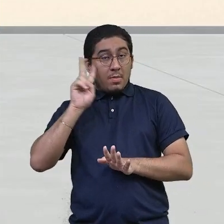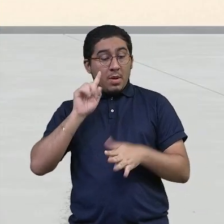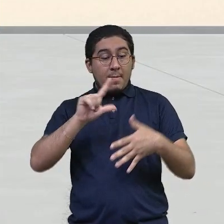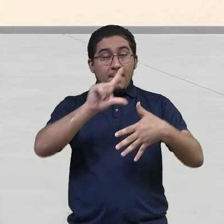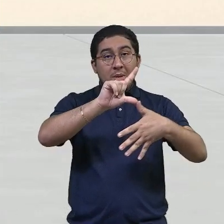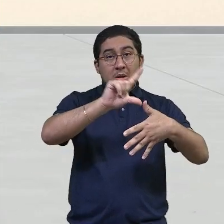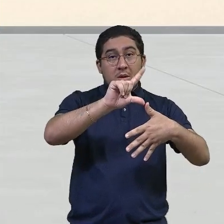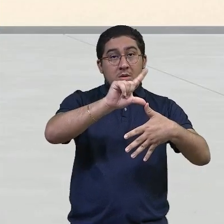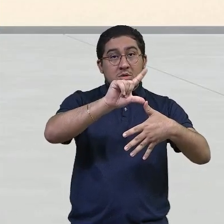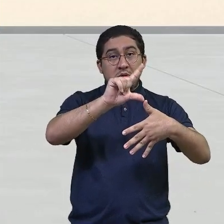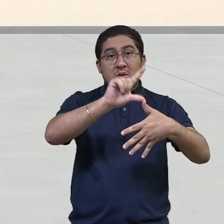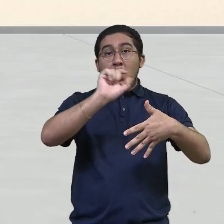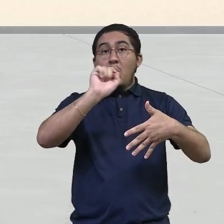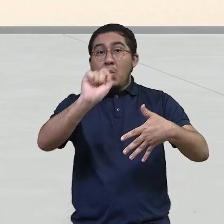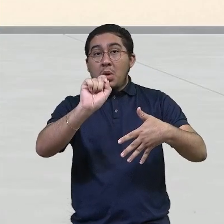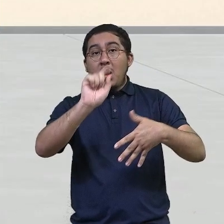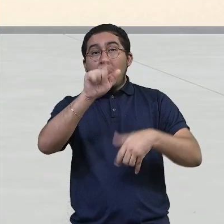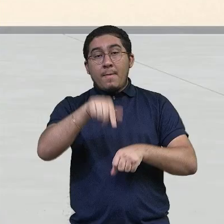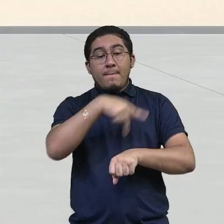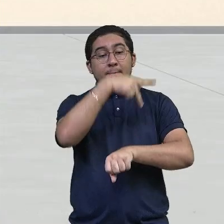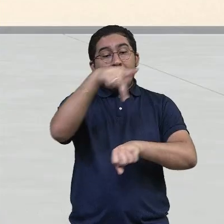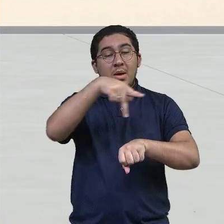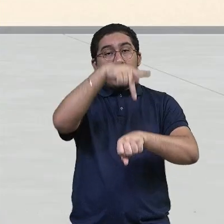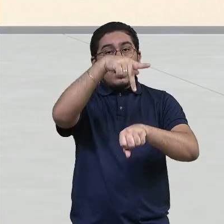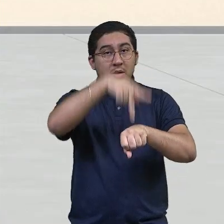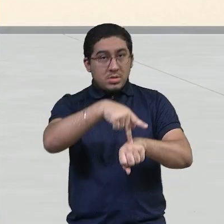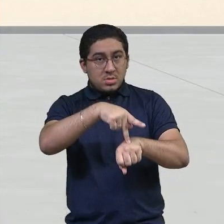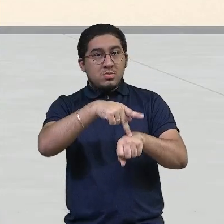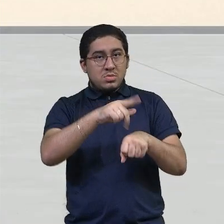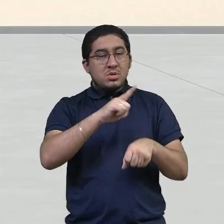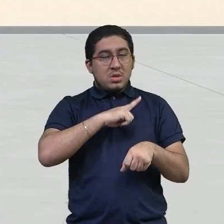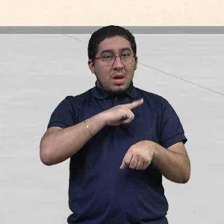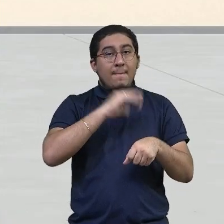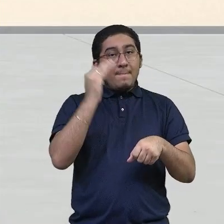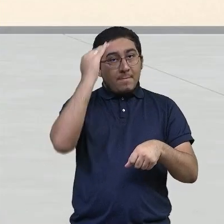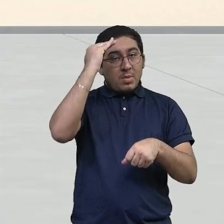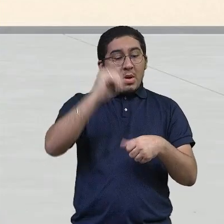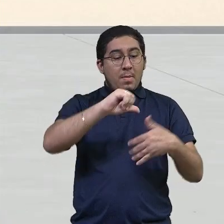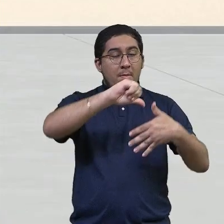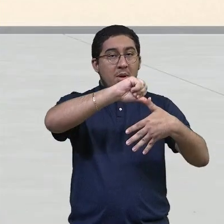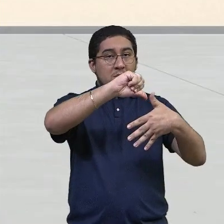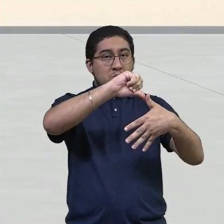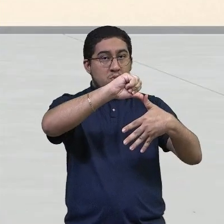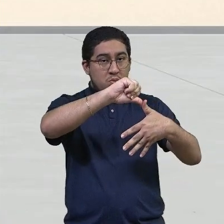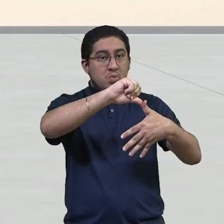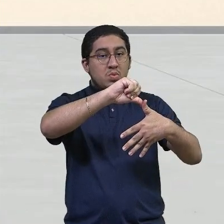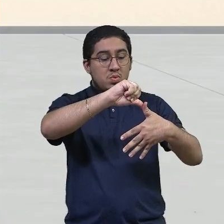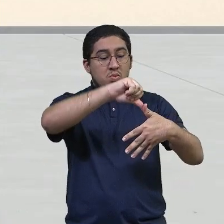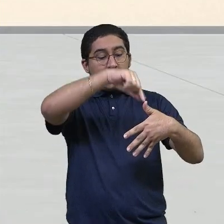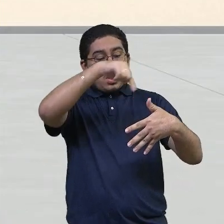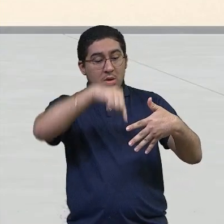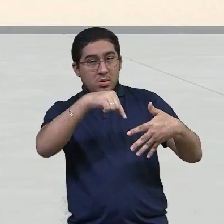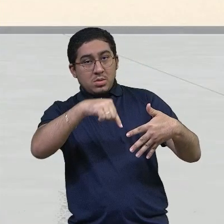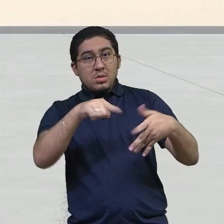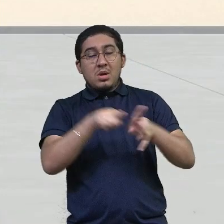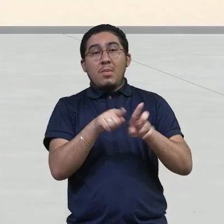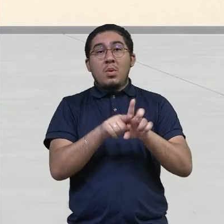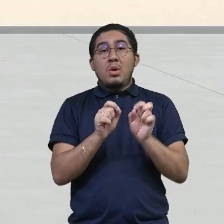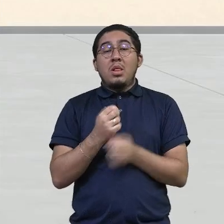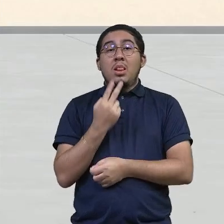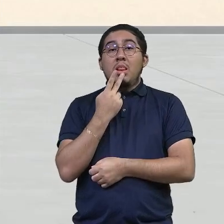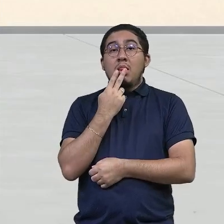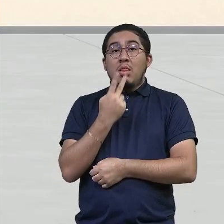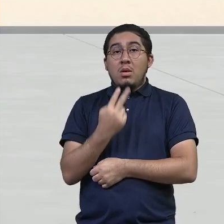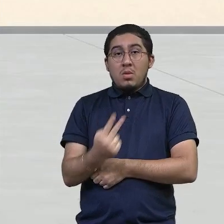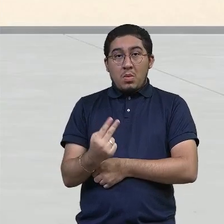né, aqueles países, a parte da América, principalmente a América do Sul, e principalmente abrange esses países, então, de língua de